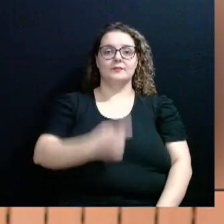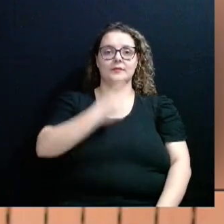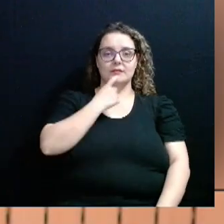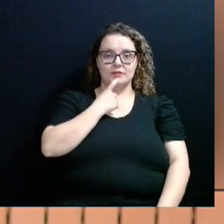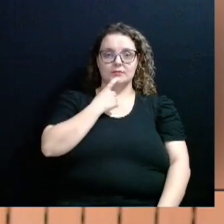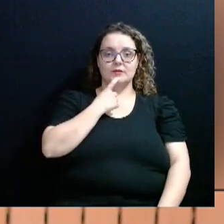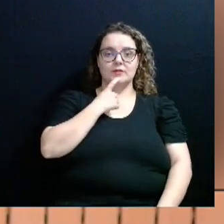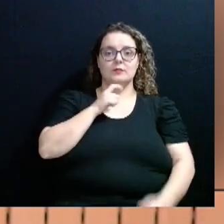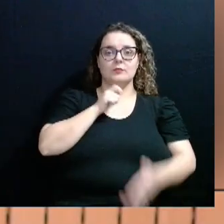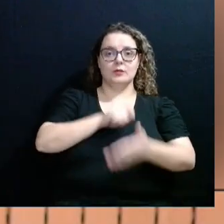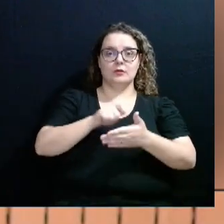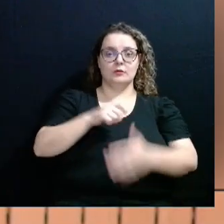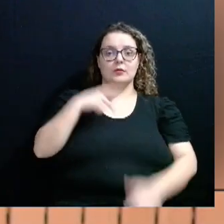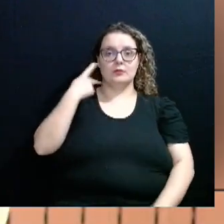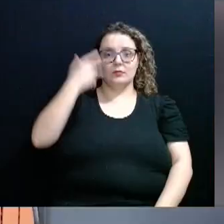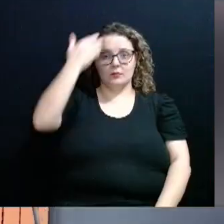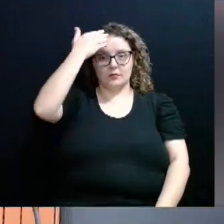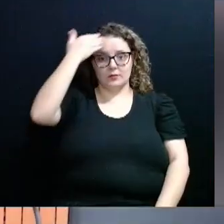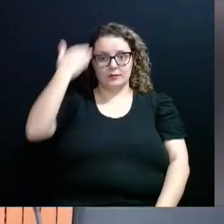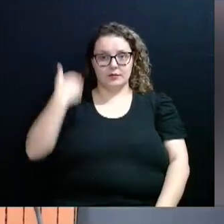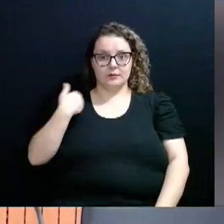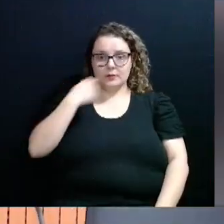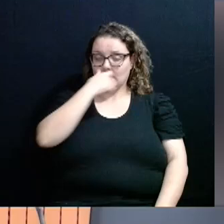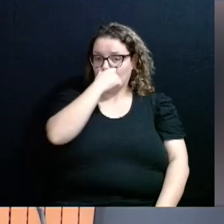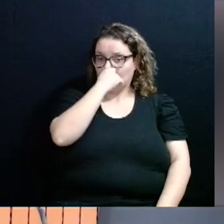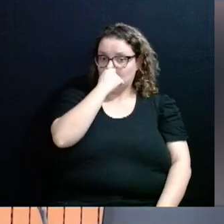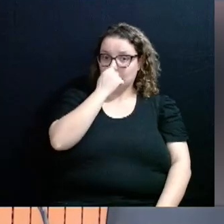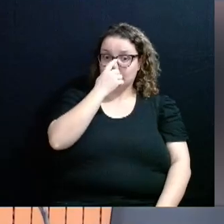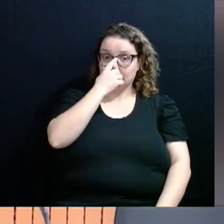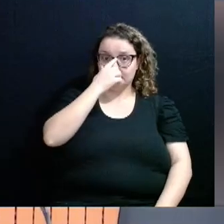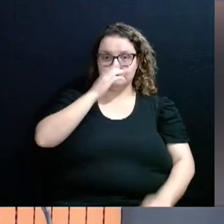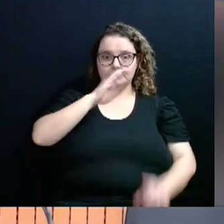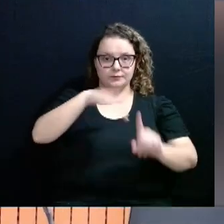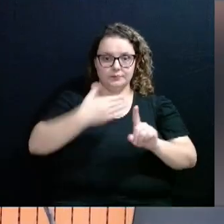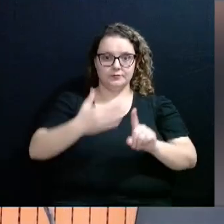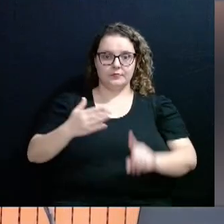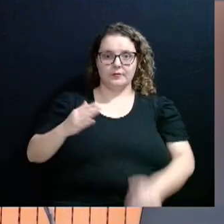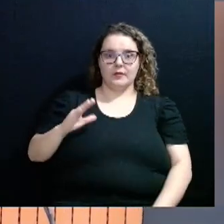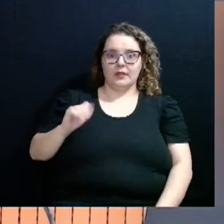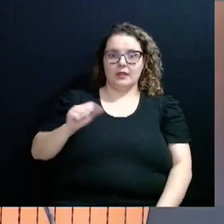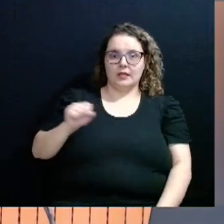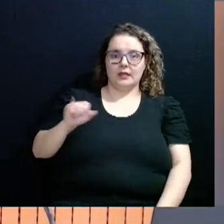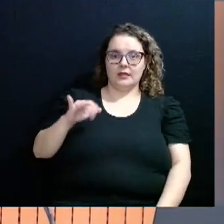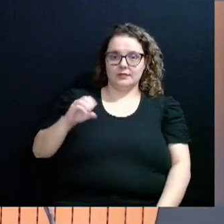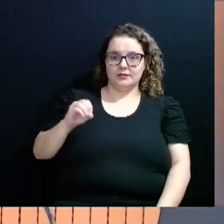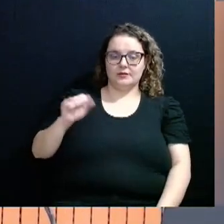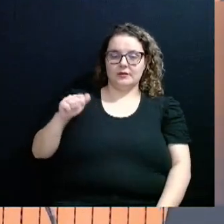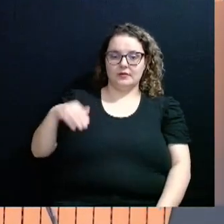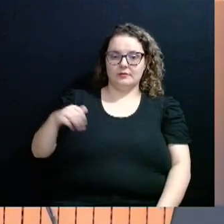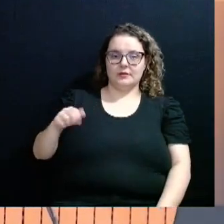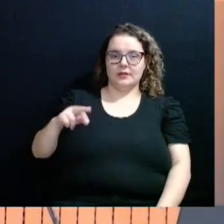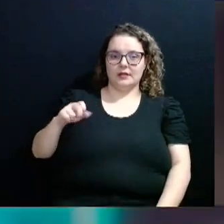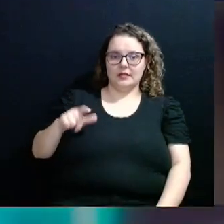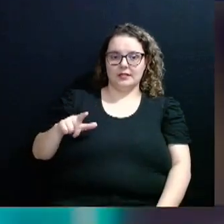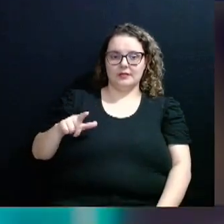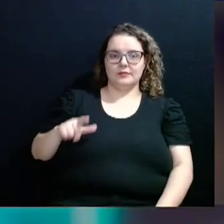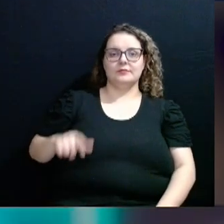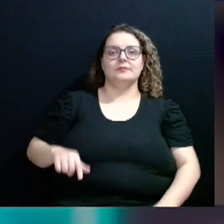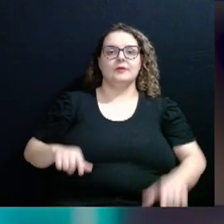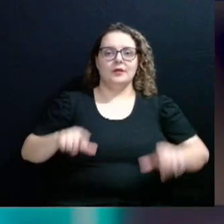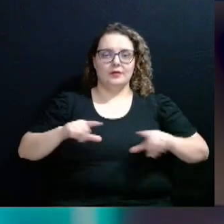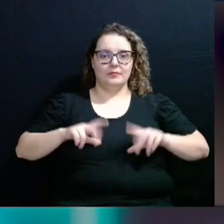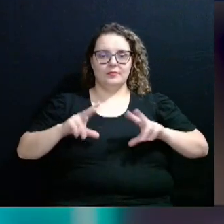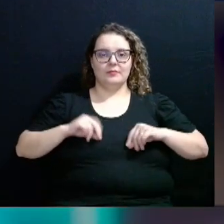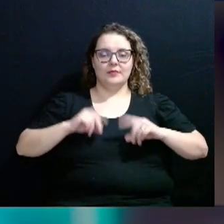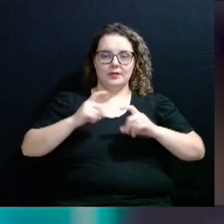da vereadora Débora Palermo, homenageou o Dr. Cássio Eduardo Amaral com diploma de mérito médico. E